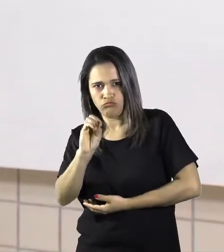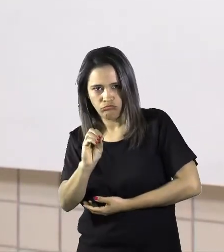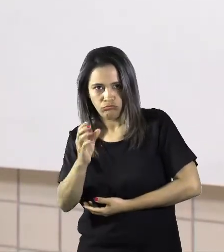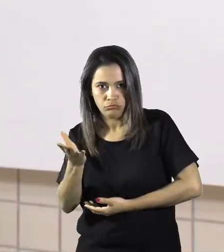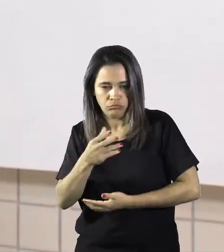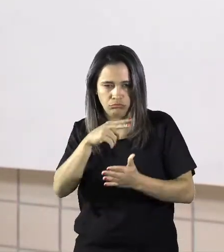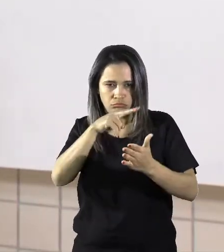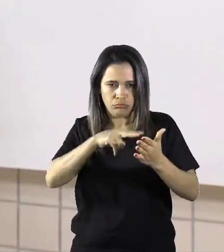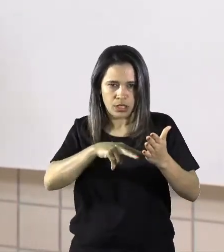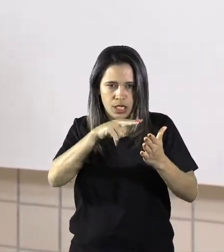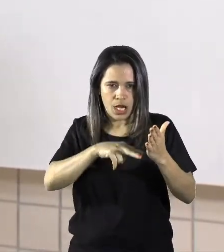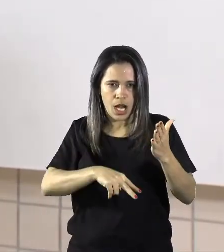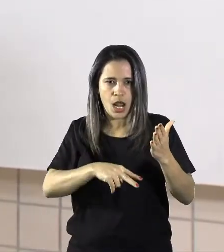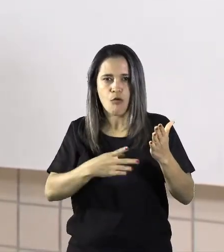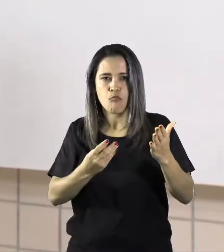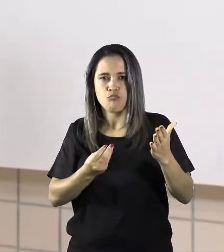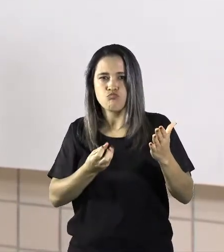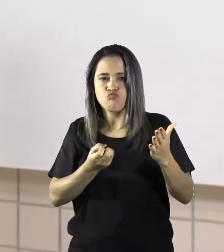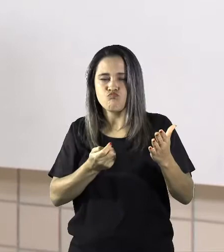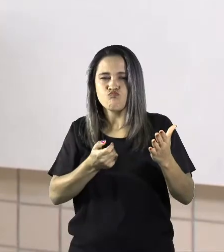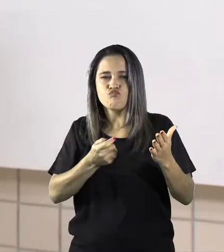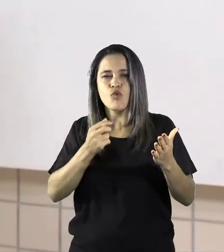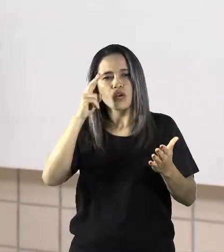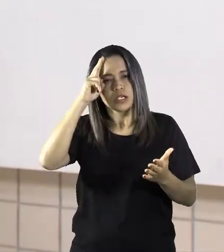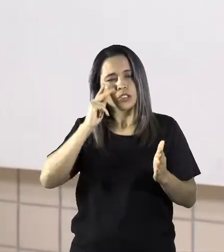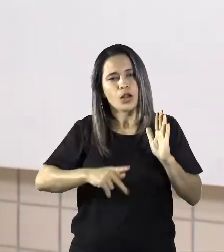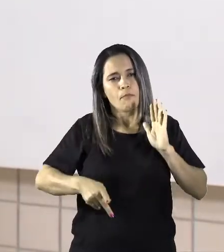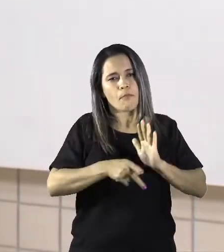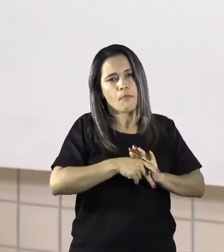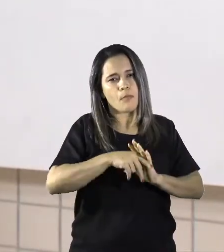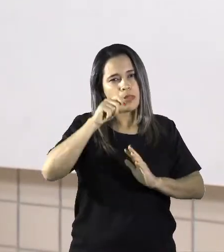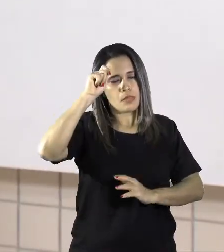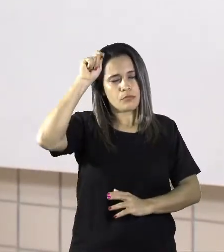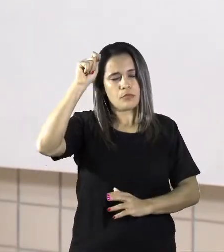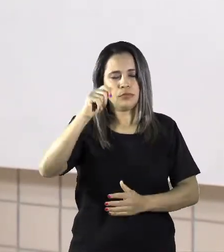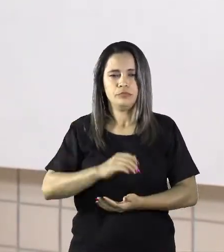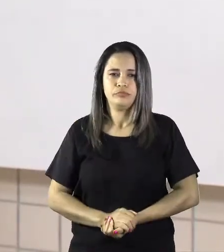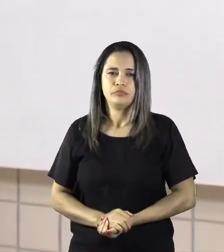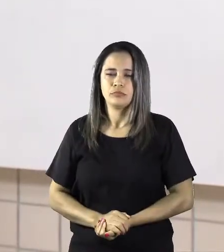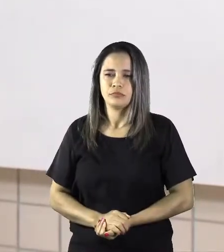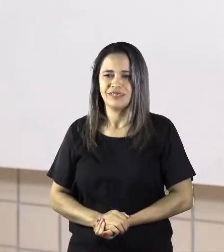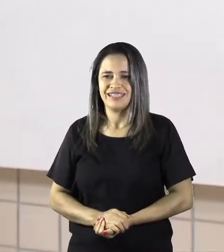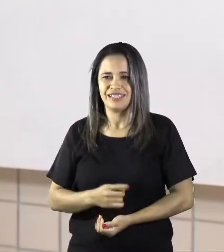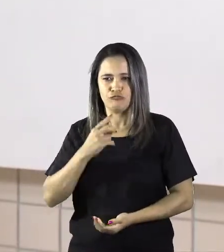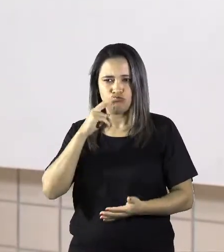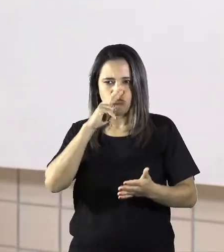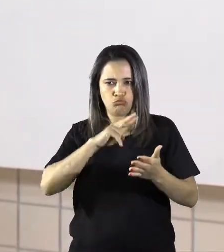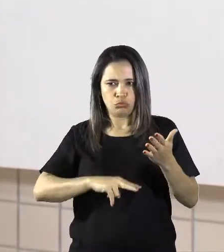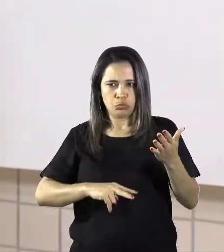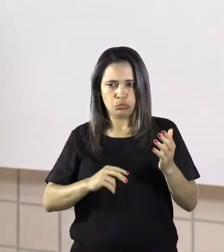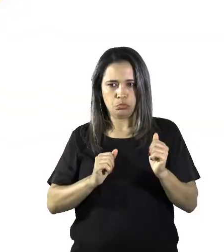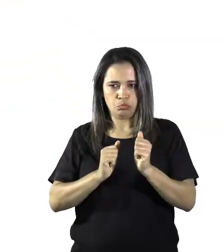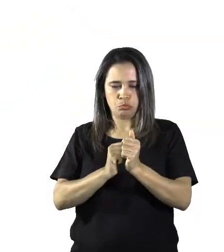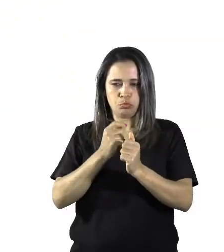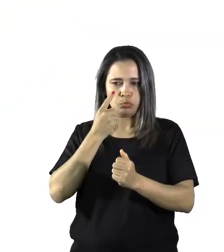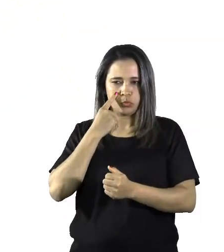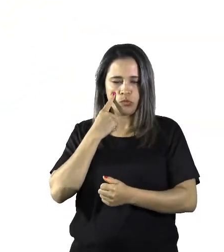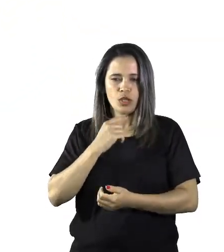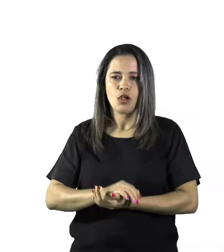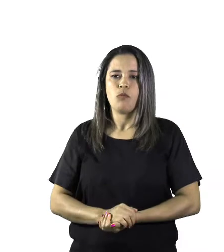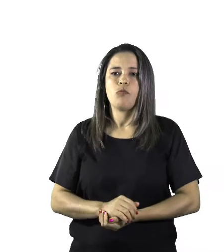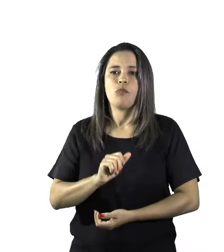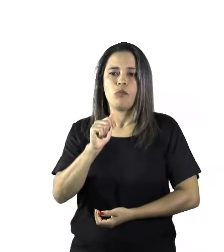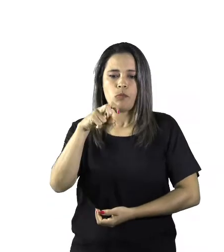sobre a biografia de Ana Maria Machado. Acompanhe comigo a leitura aí na tela, todos juntos.